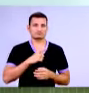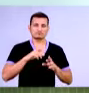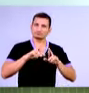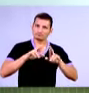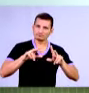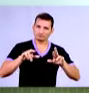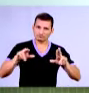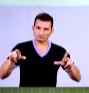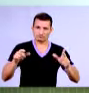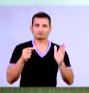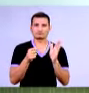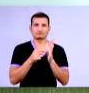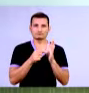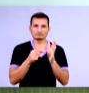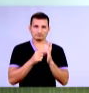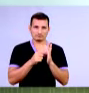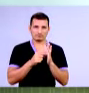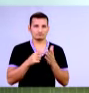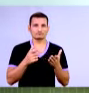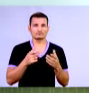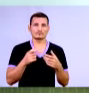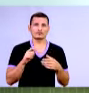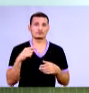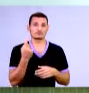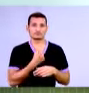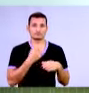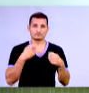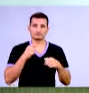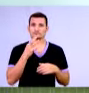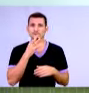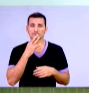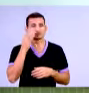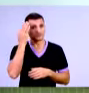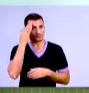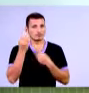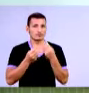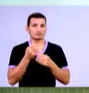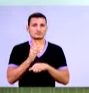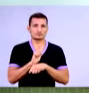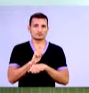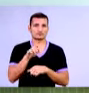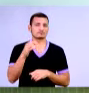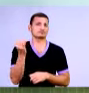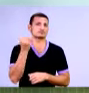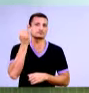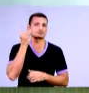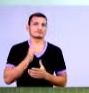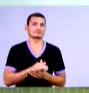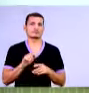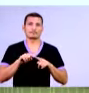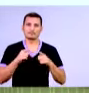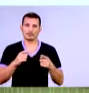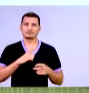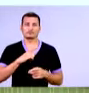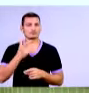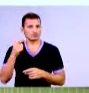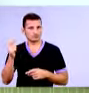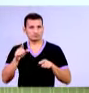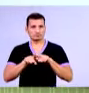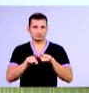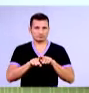muito grande de ferramentas, então nós precisamos conhecê-las e saber como gerenciá-las. Isso é importante. Mas existem outros fatores,